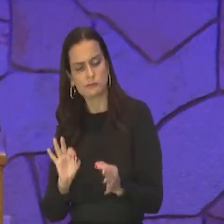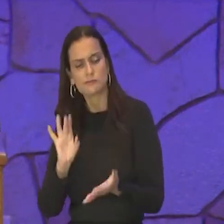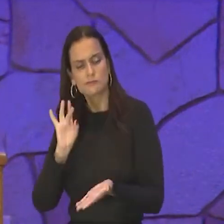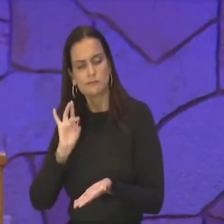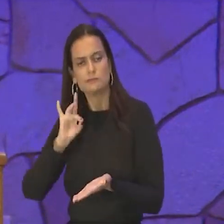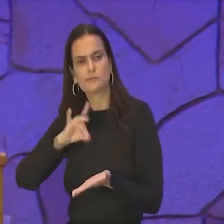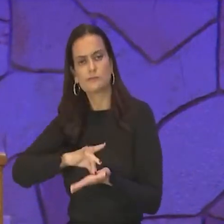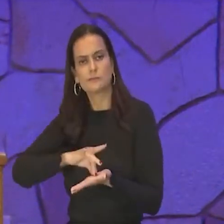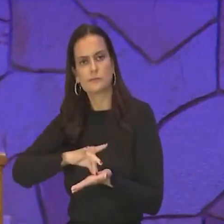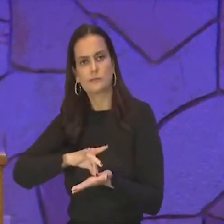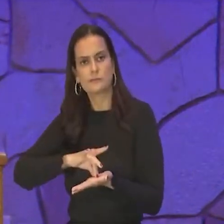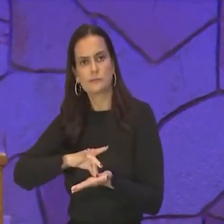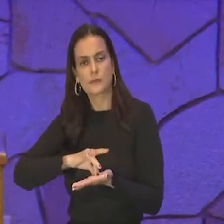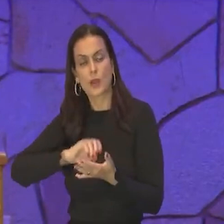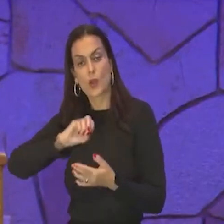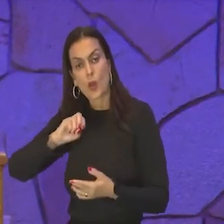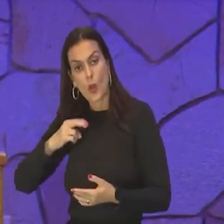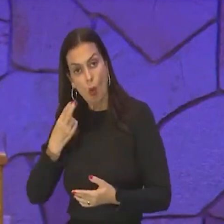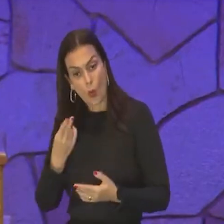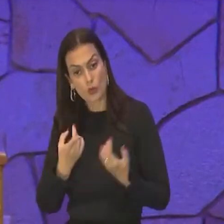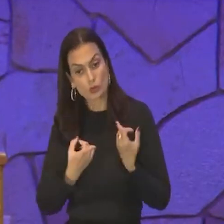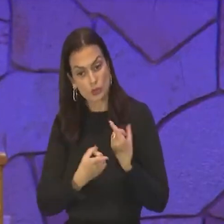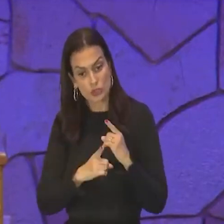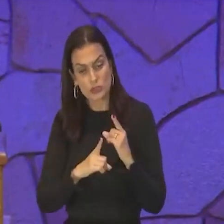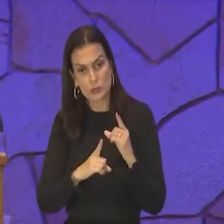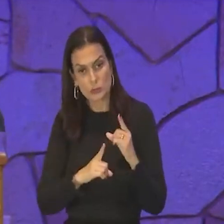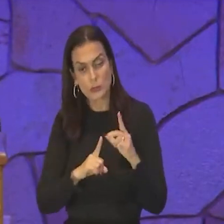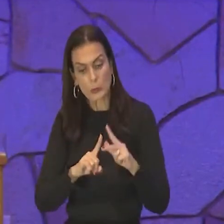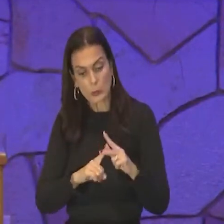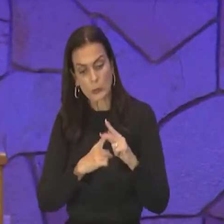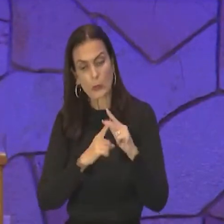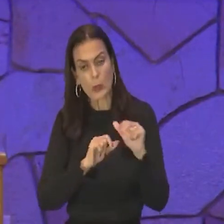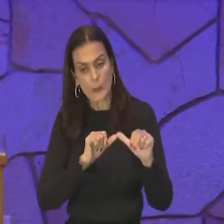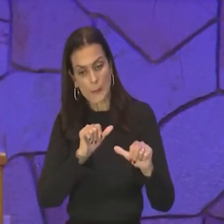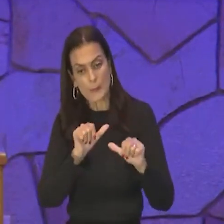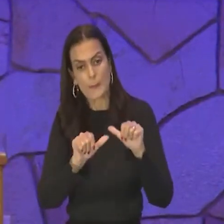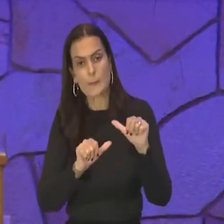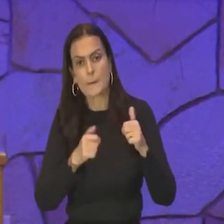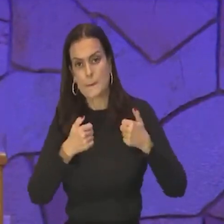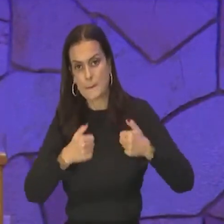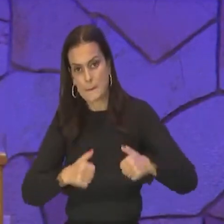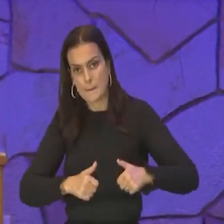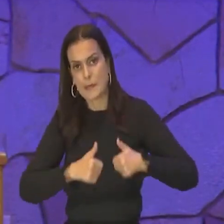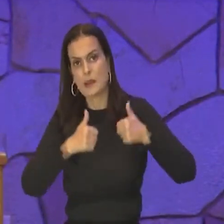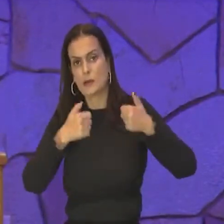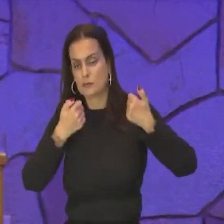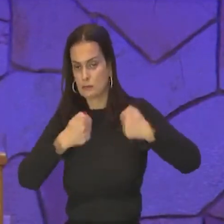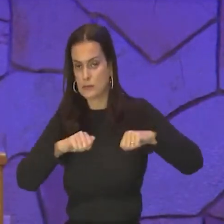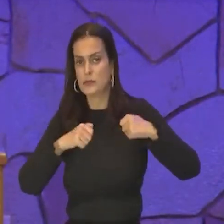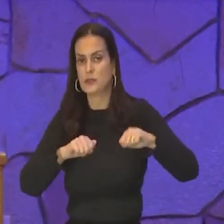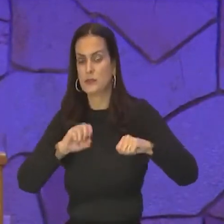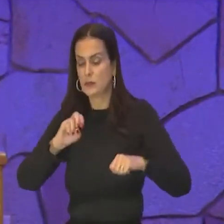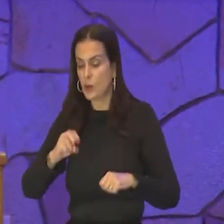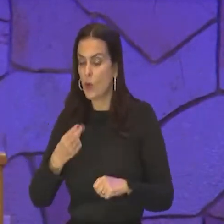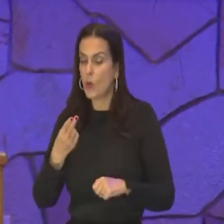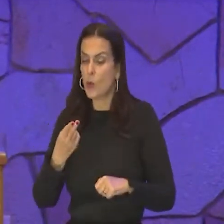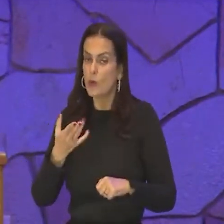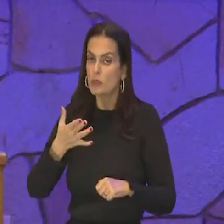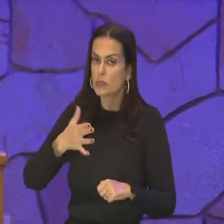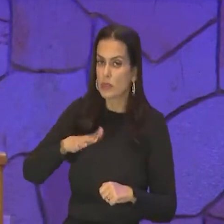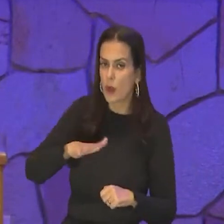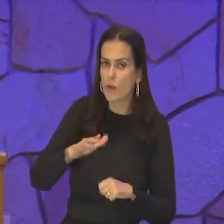verdadeiros, ou discípulos que precisam ser melhorados, discípulos que precisam ser trabalhados, ou talvez até